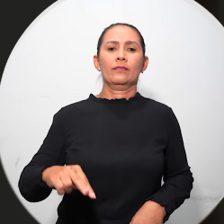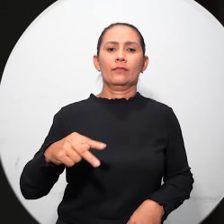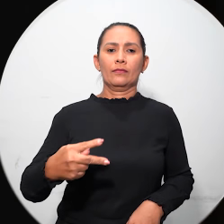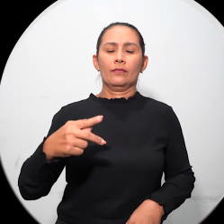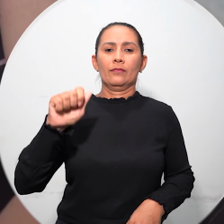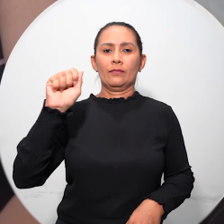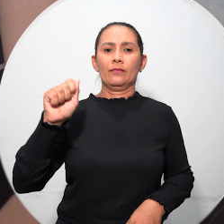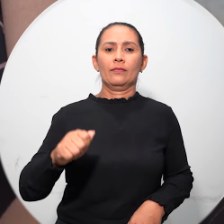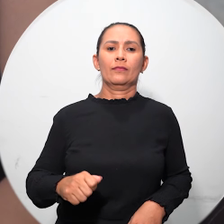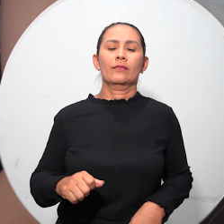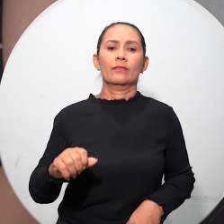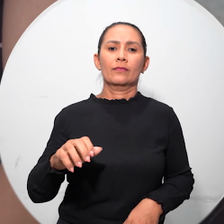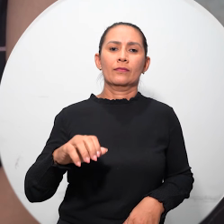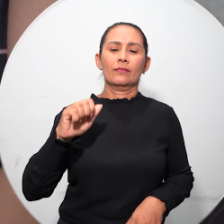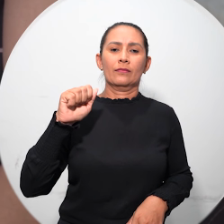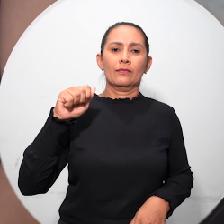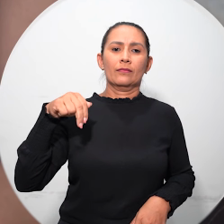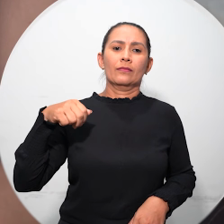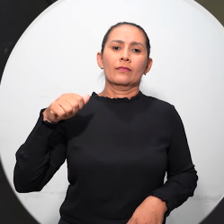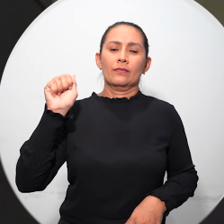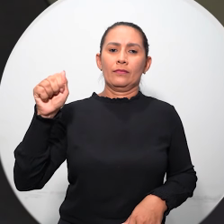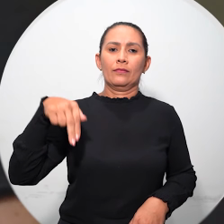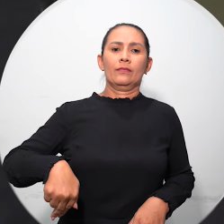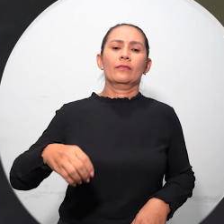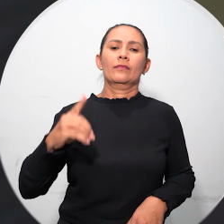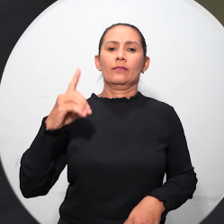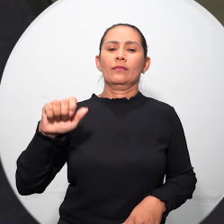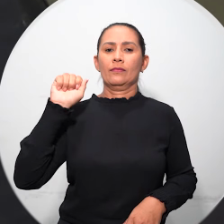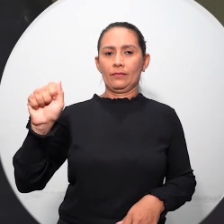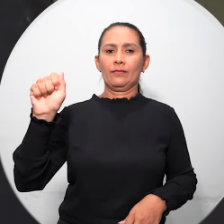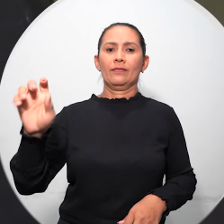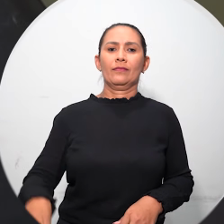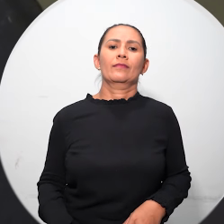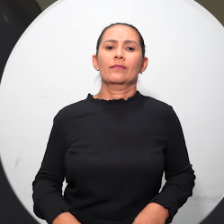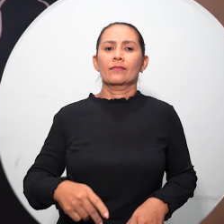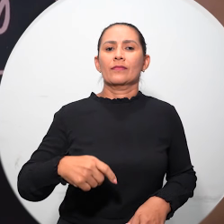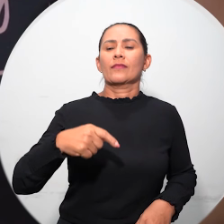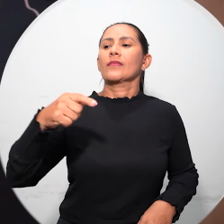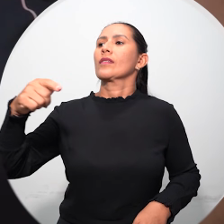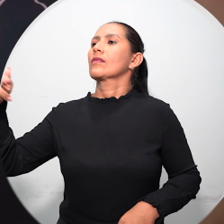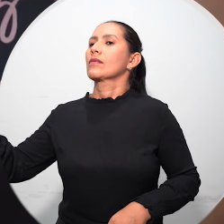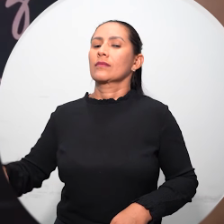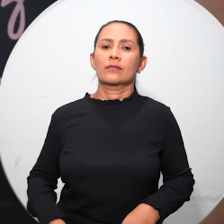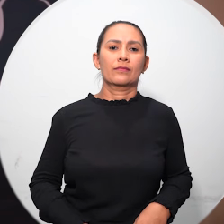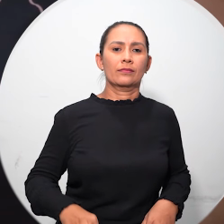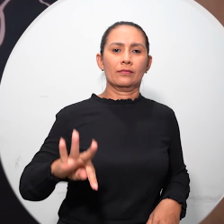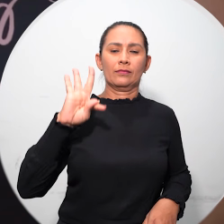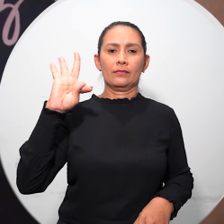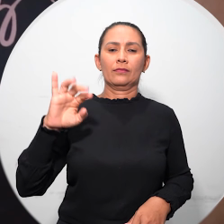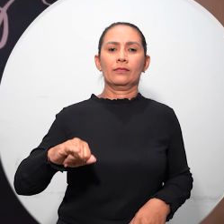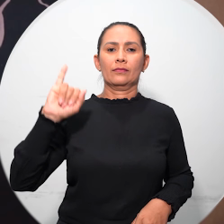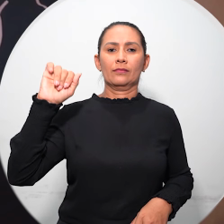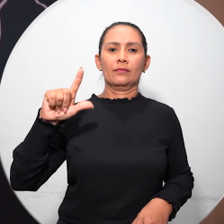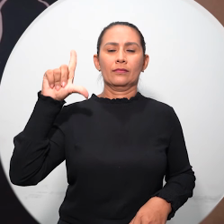filmes. Significou muito importante ainda hoje, né? Porque, tipo assim, eu perdi meu pai, eu fui criada por outra família,